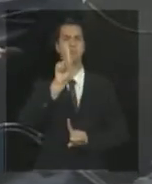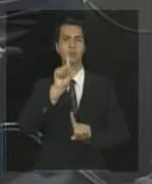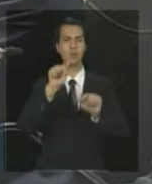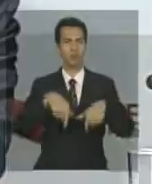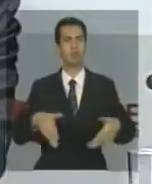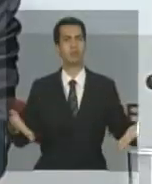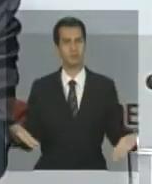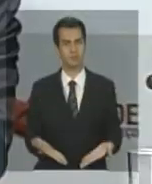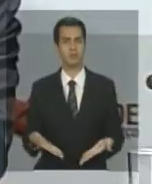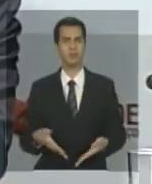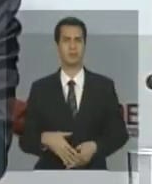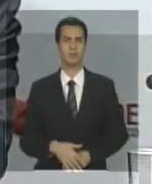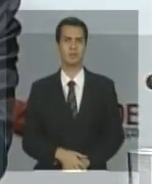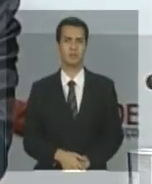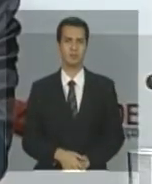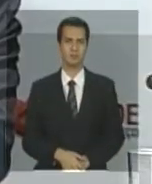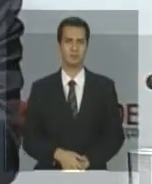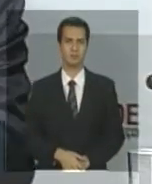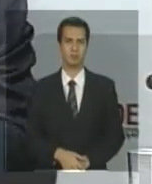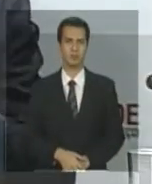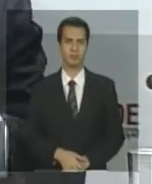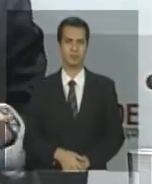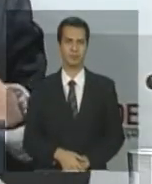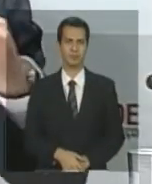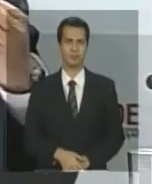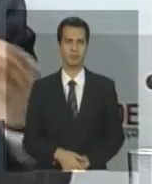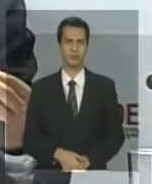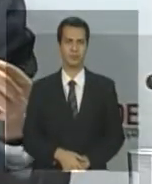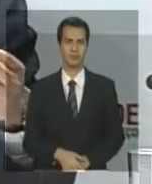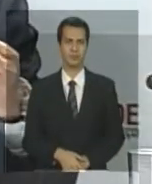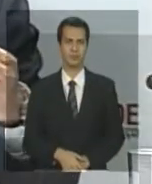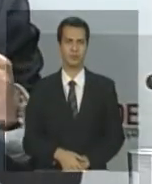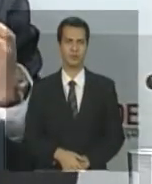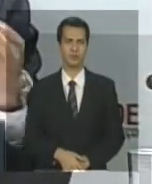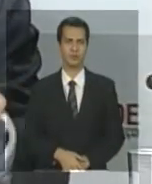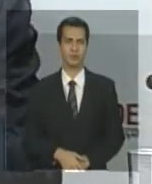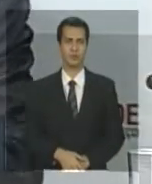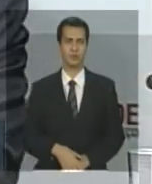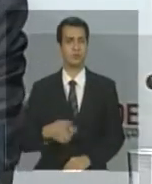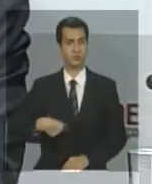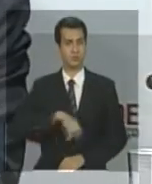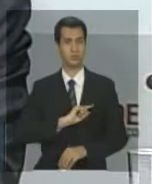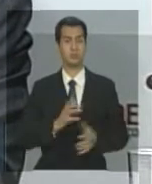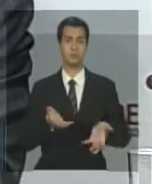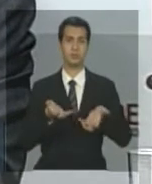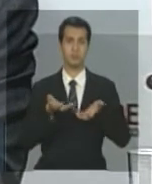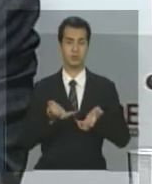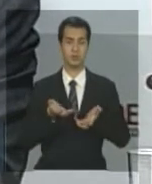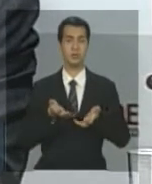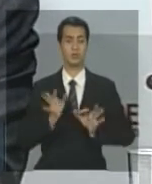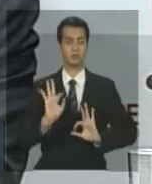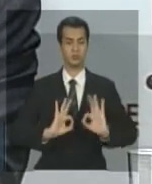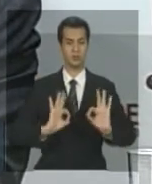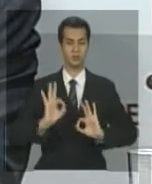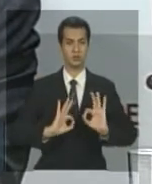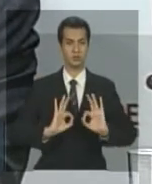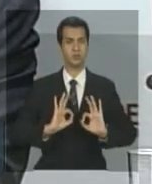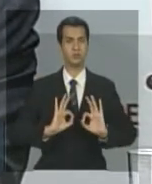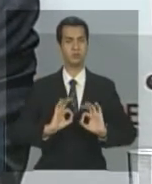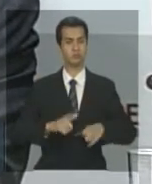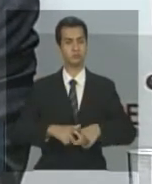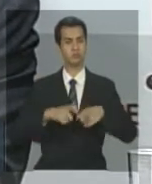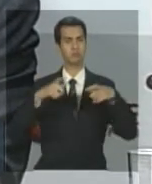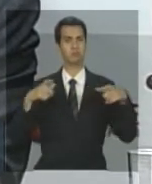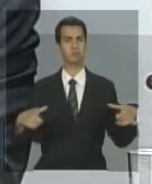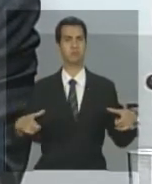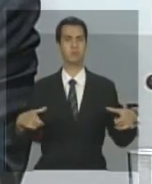no Brasil nesse ano. Então, por um lado, buscando ampliar o acesso a esse procedimento, mas, por outro,